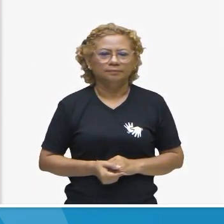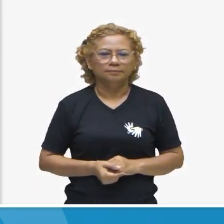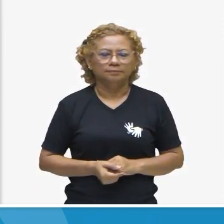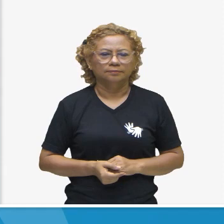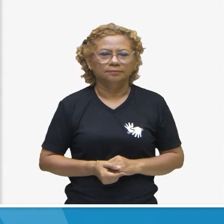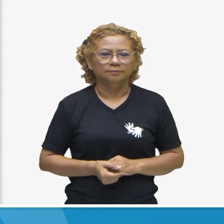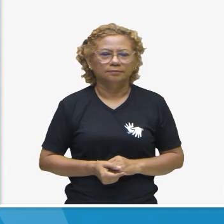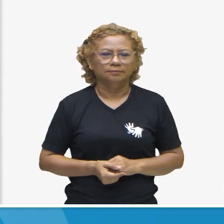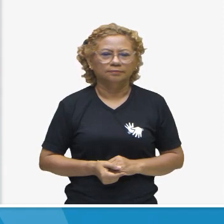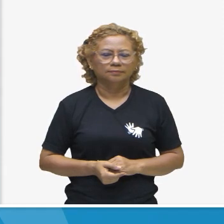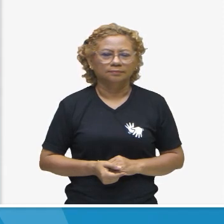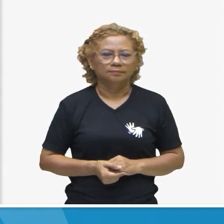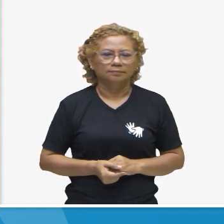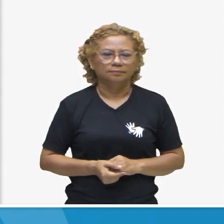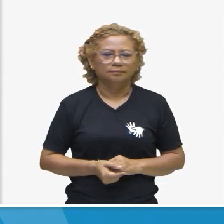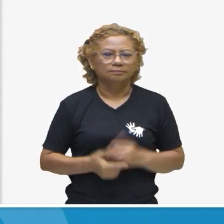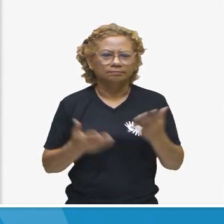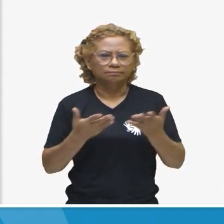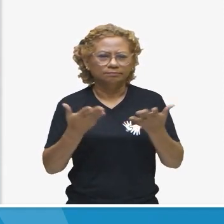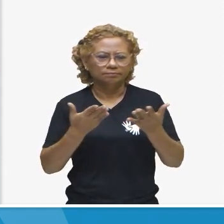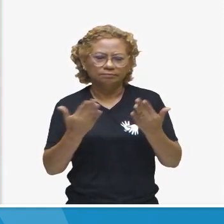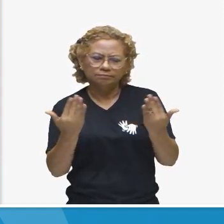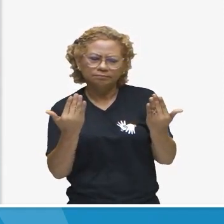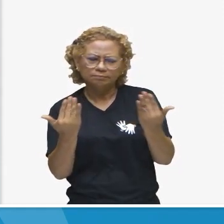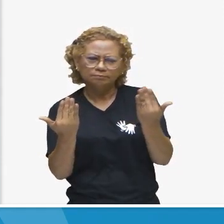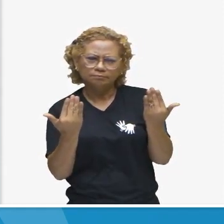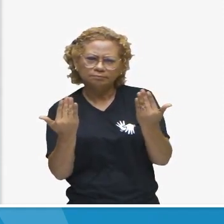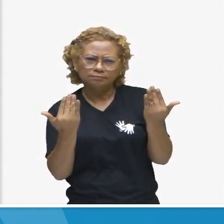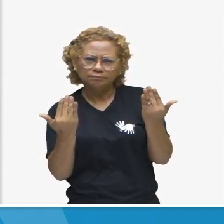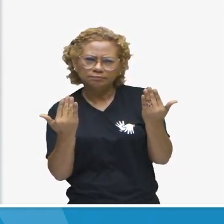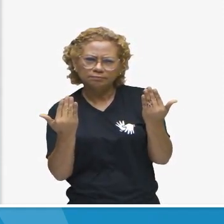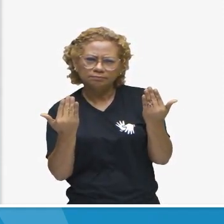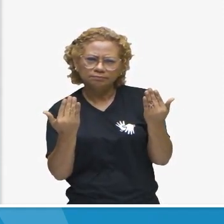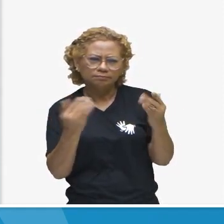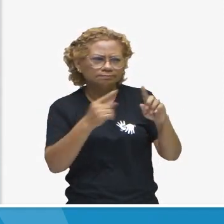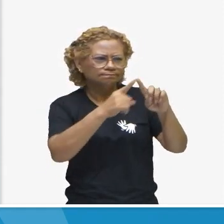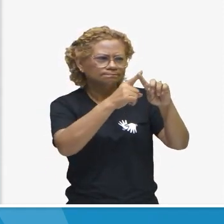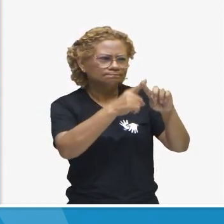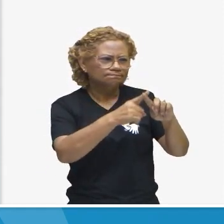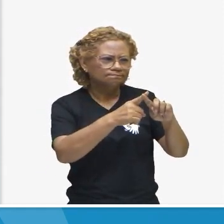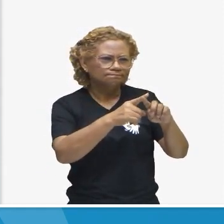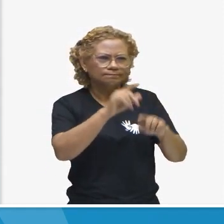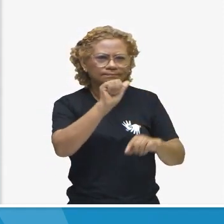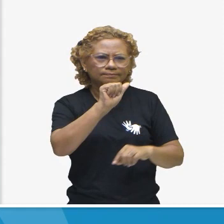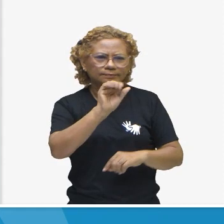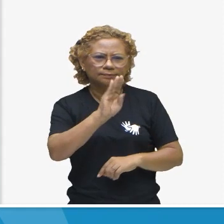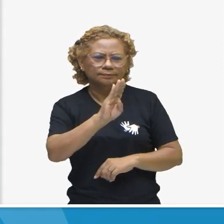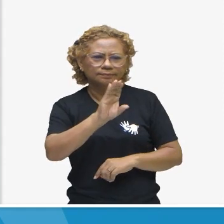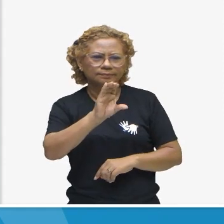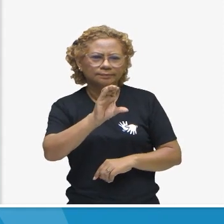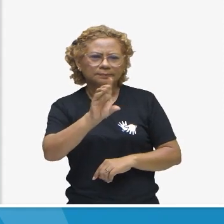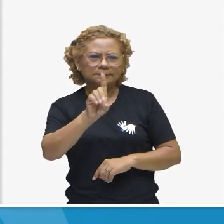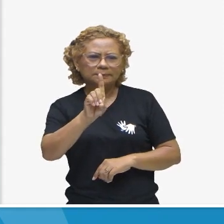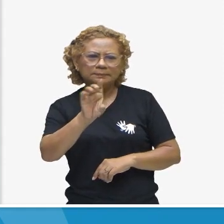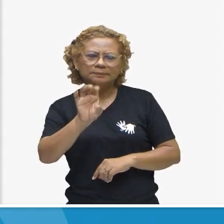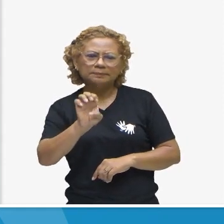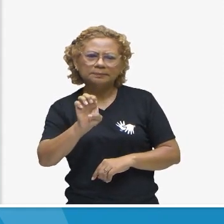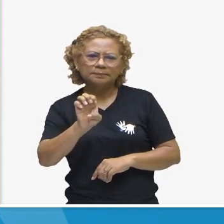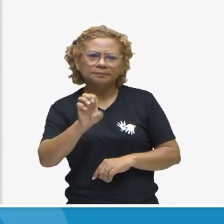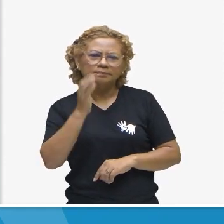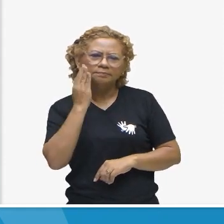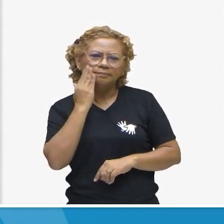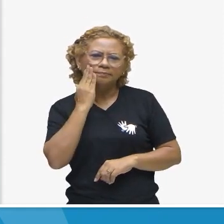tá? E vamos analisar as alternativas para a gente entender o que é que está sendo pedido,